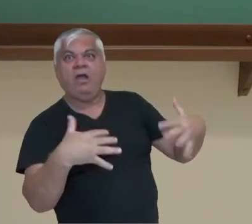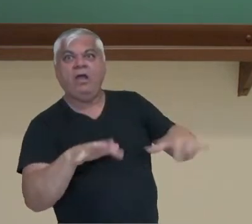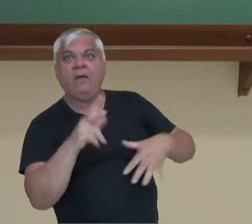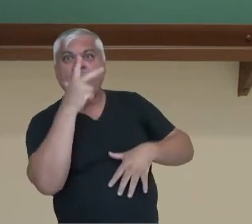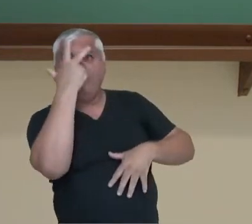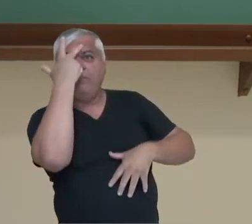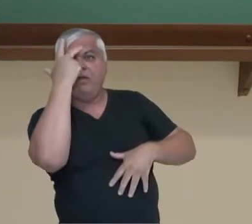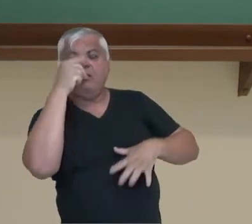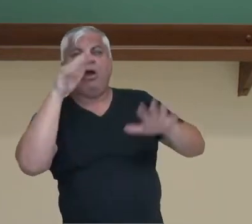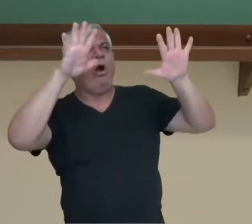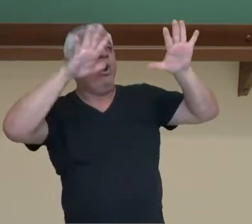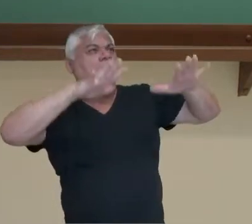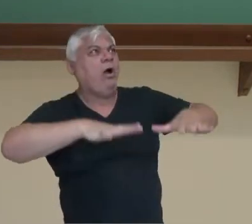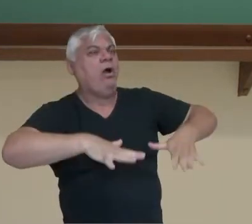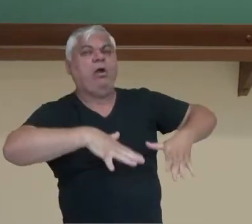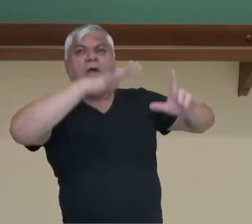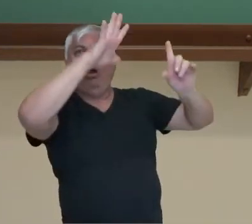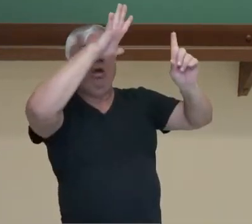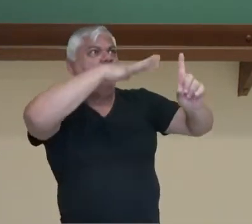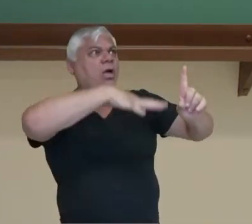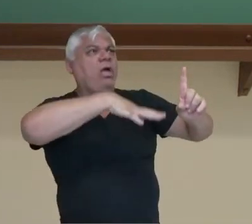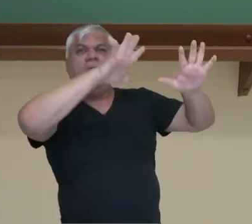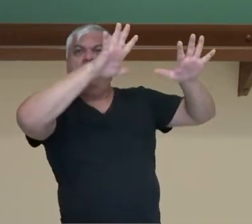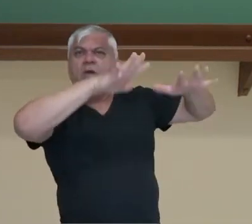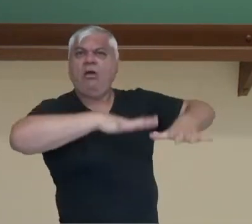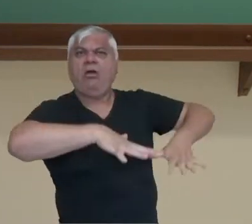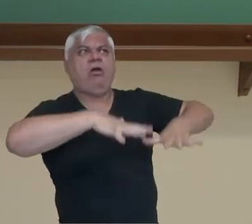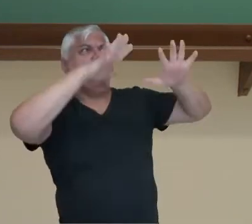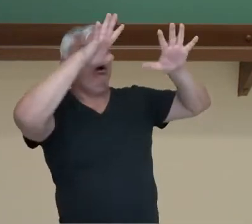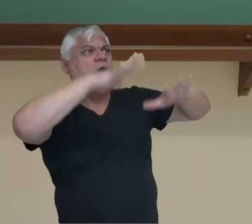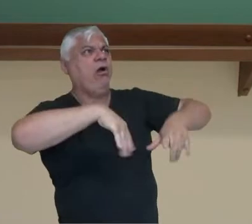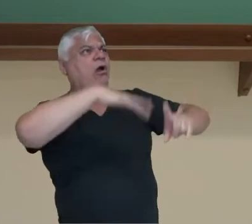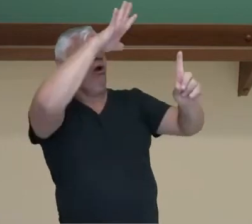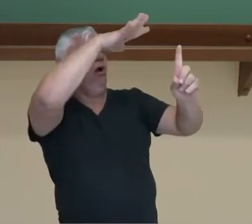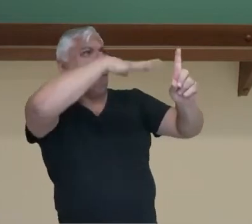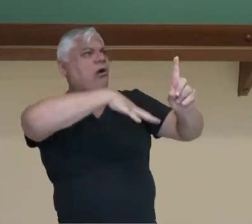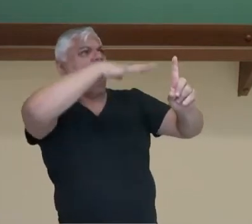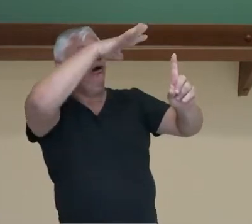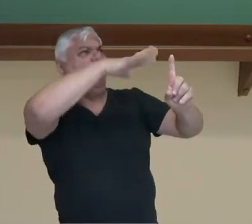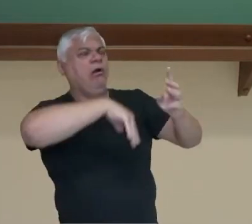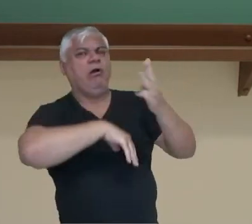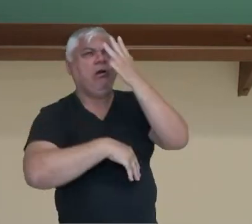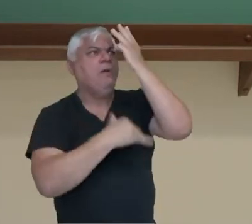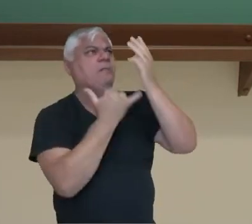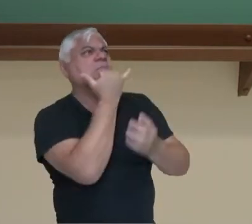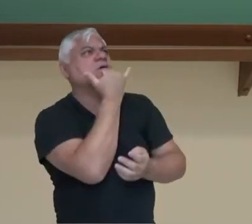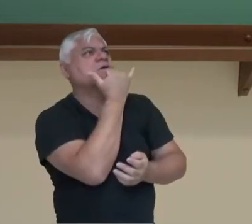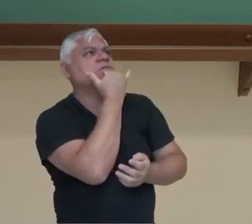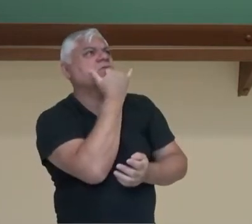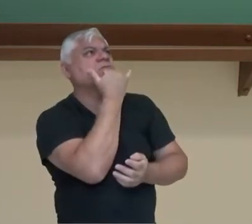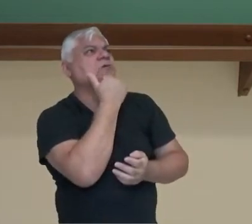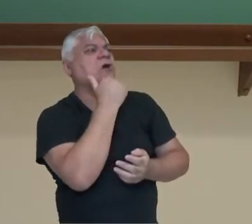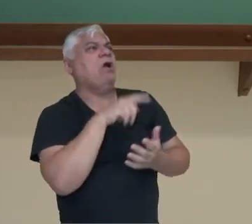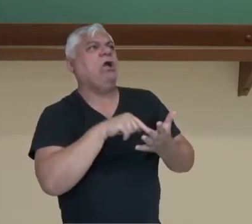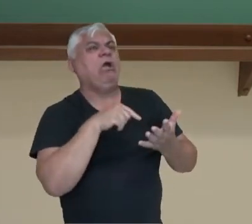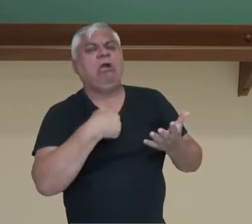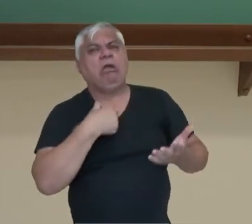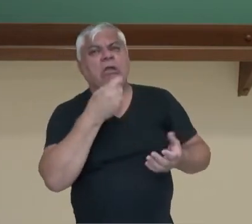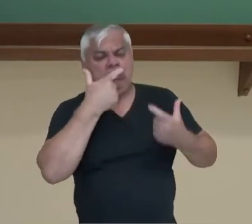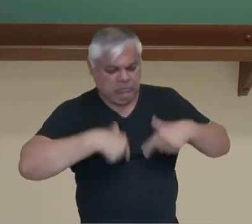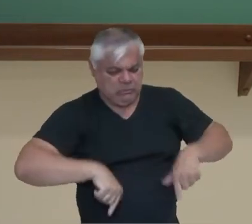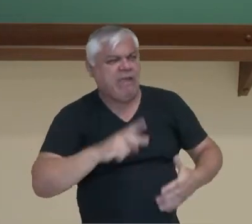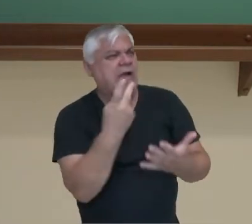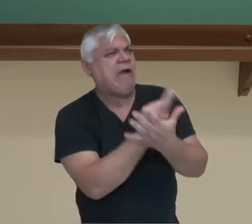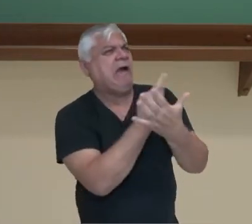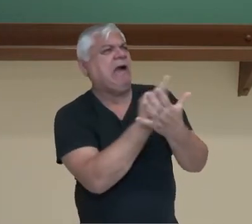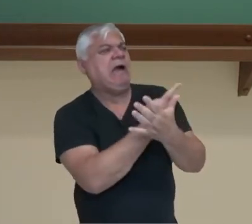Uns começou a se ajoelhar. Oh, Deus Atena, por favor, me perdoa. Eu sei, eu não fui um bom homem, não sei o quê.